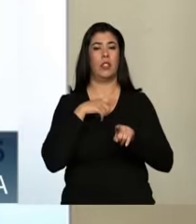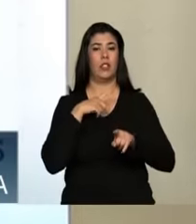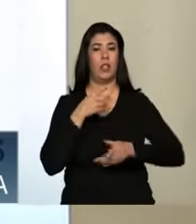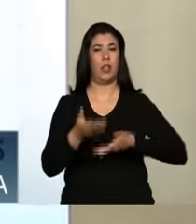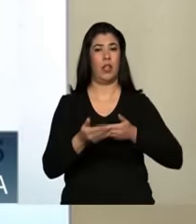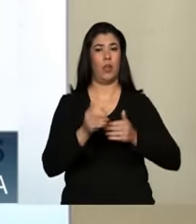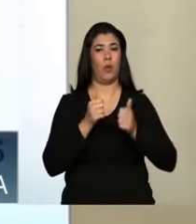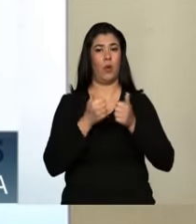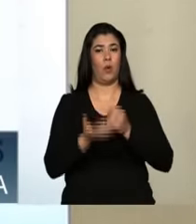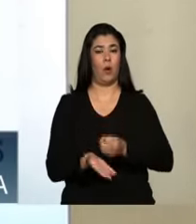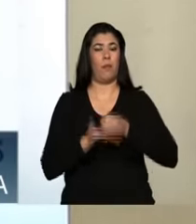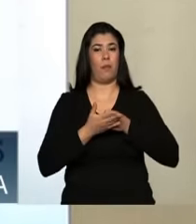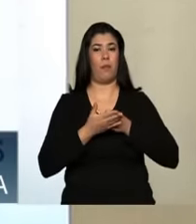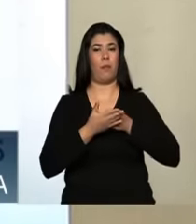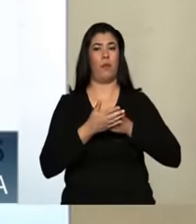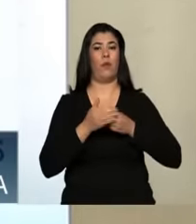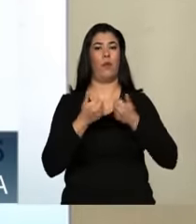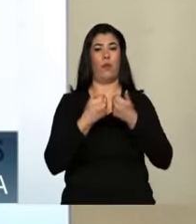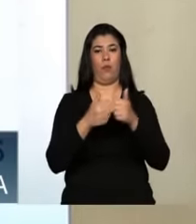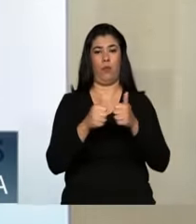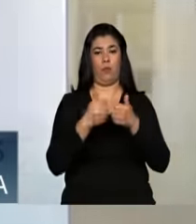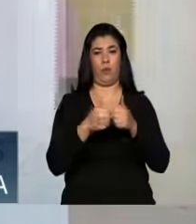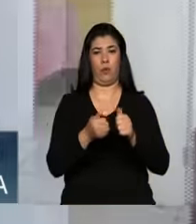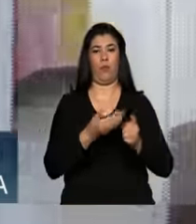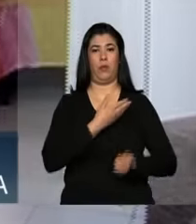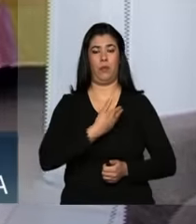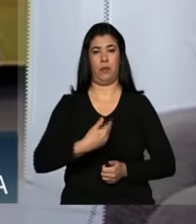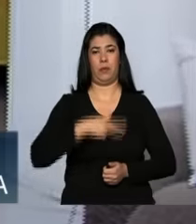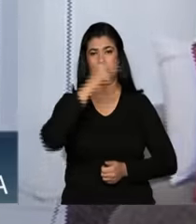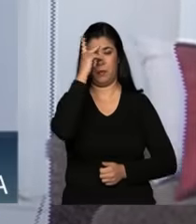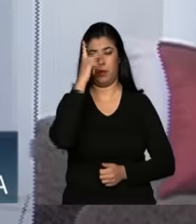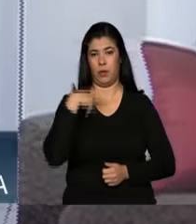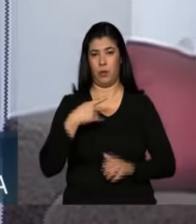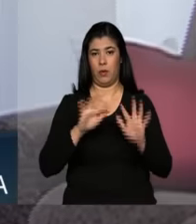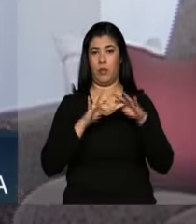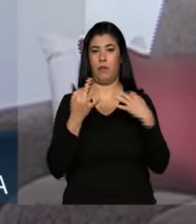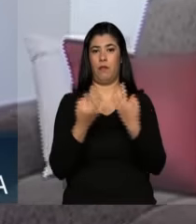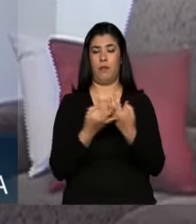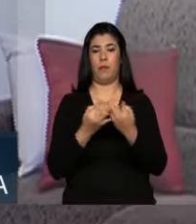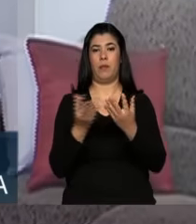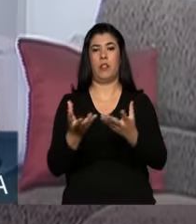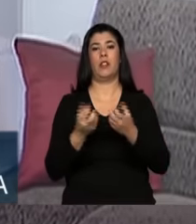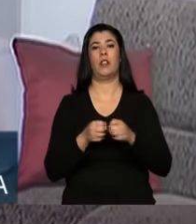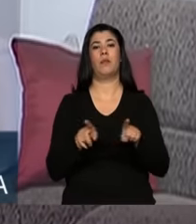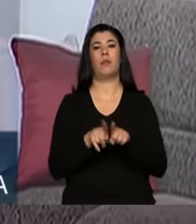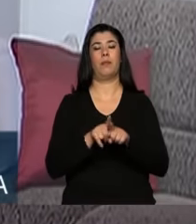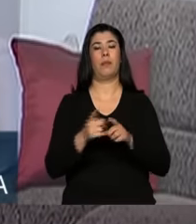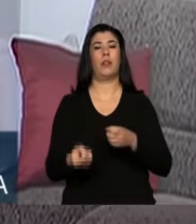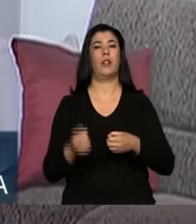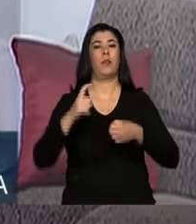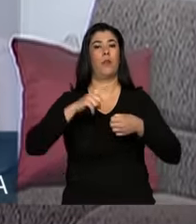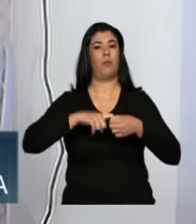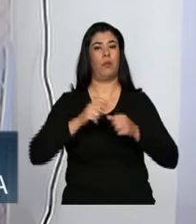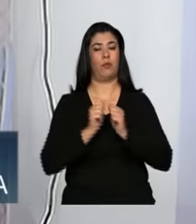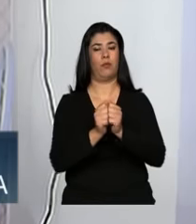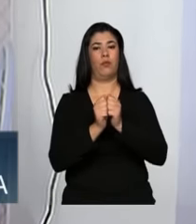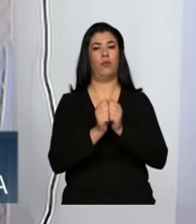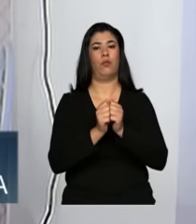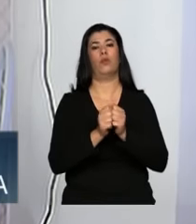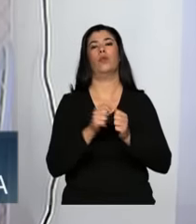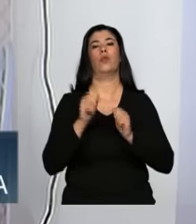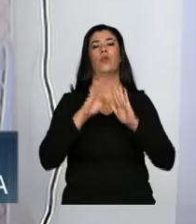de transporte público. As famílias beneficiadas também vão contar com escola